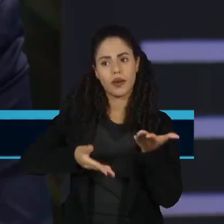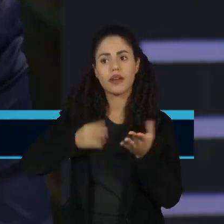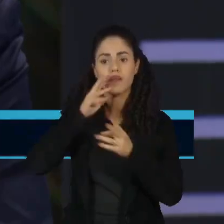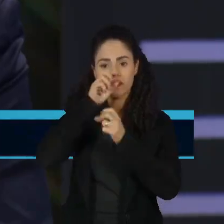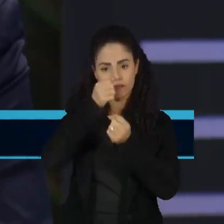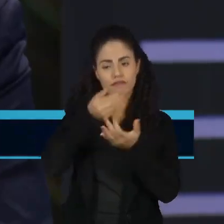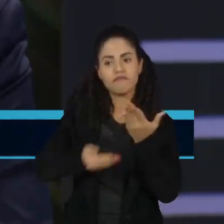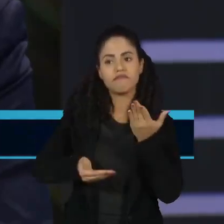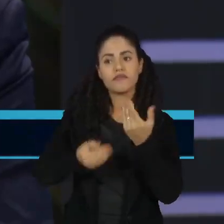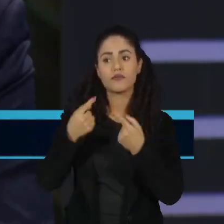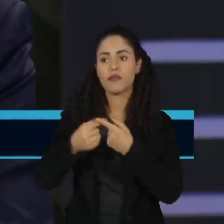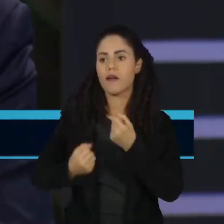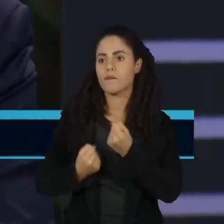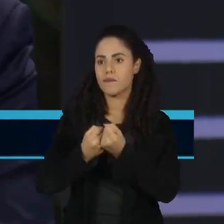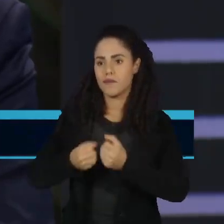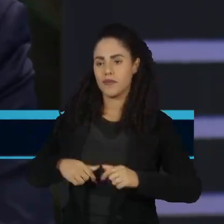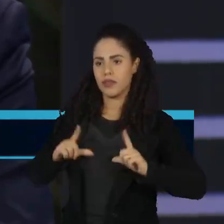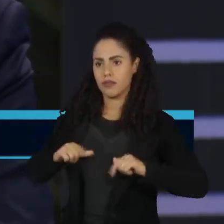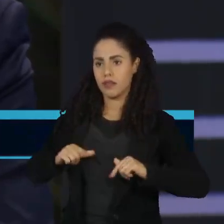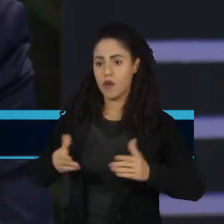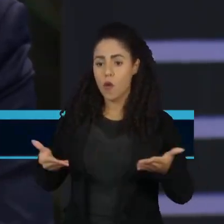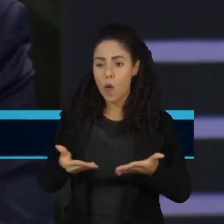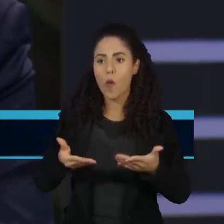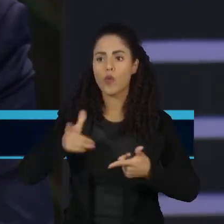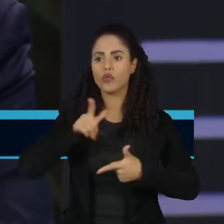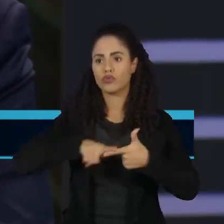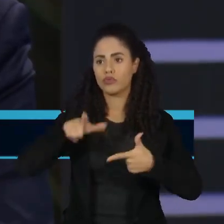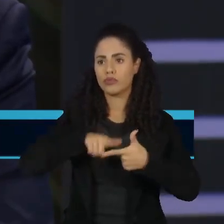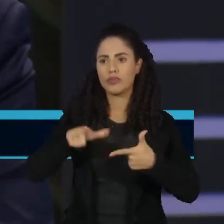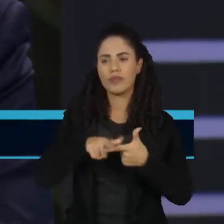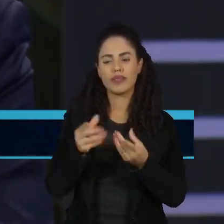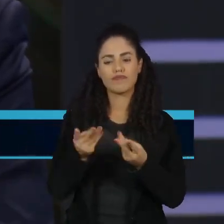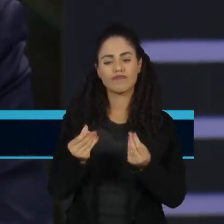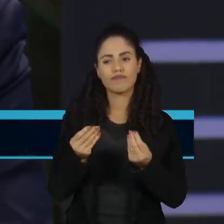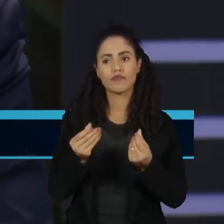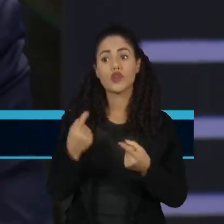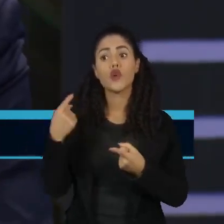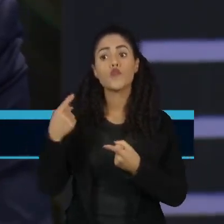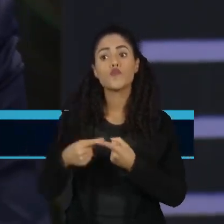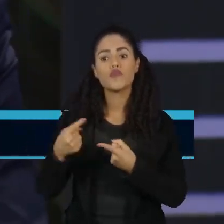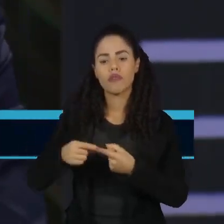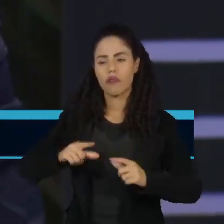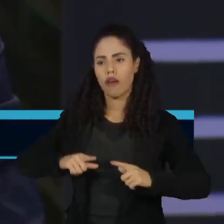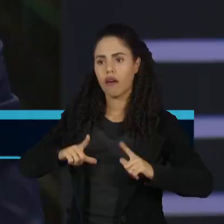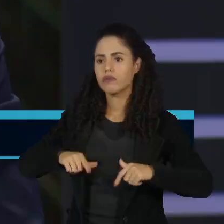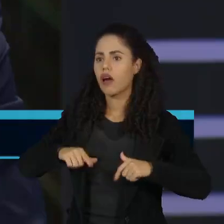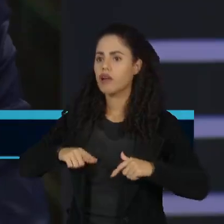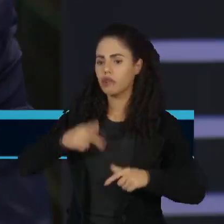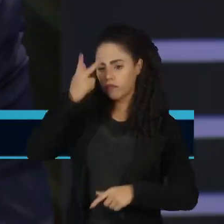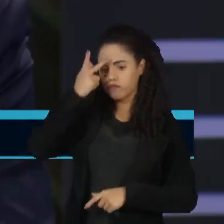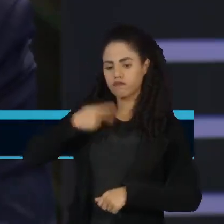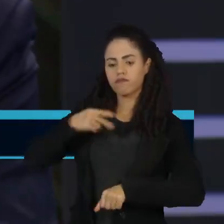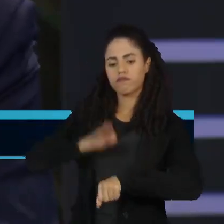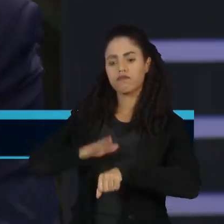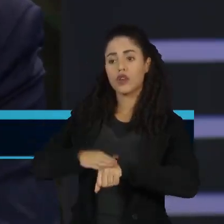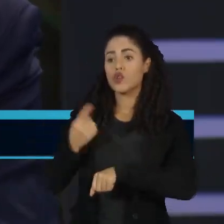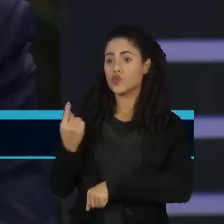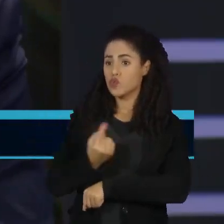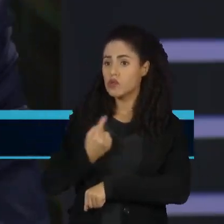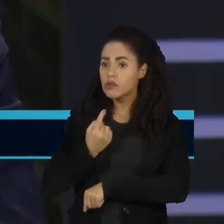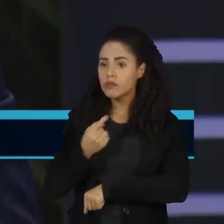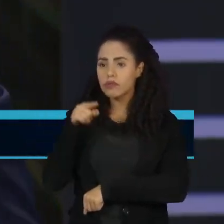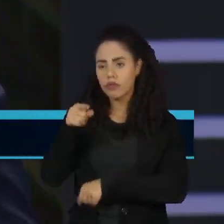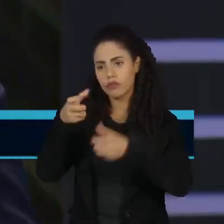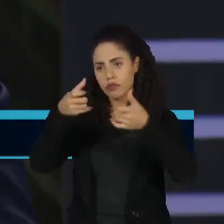apoiou Israel. Hoje ele está vivendo uma situação bastante delicada, percebendo que a Israel está agindo por conta própria, né? E a expectativa é justamente